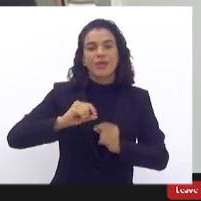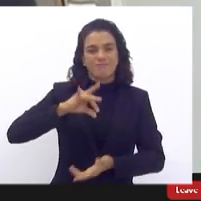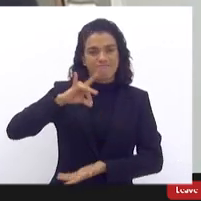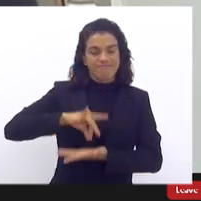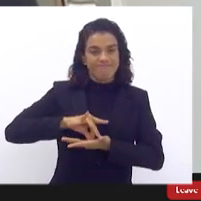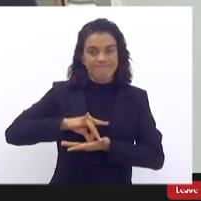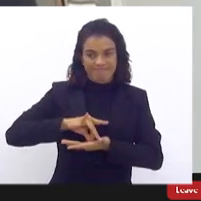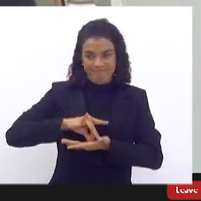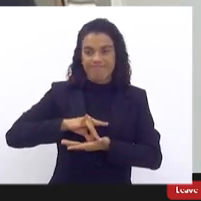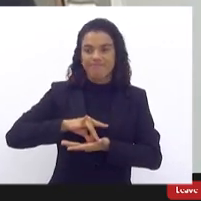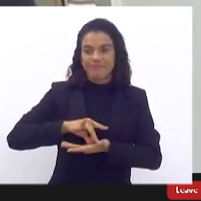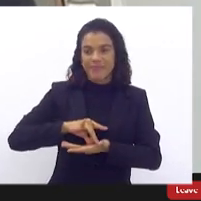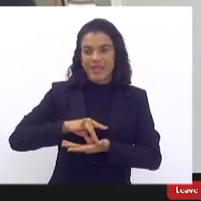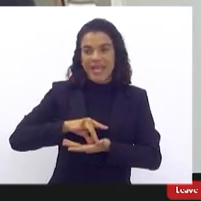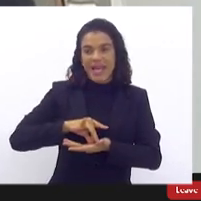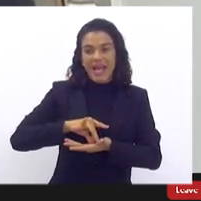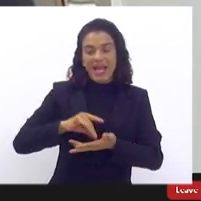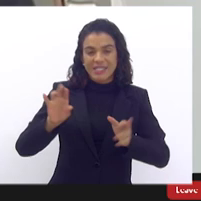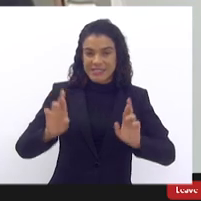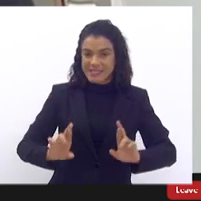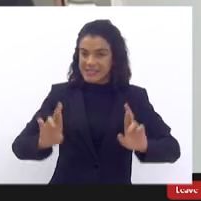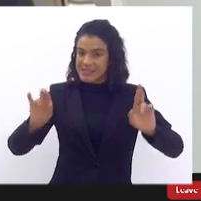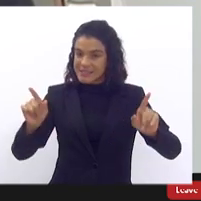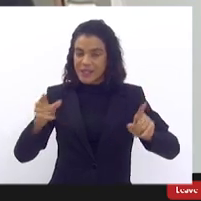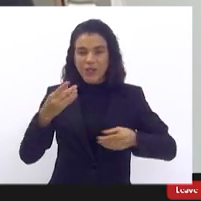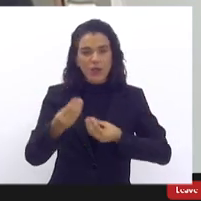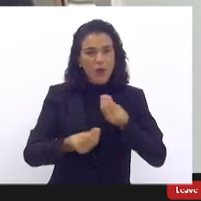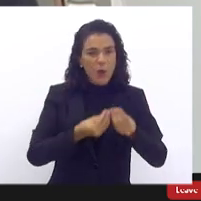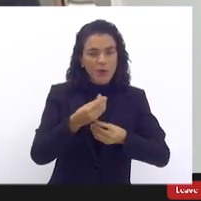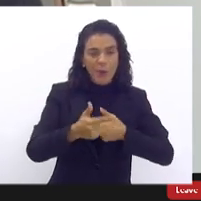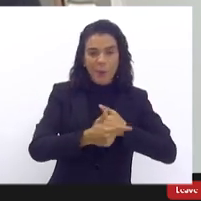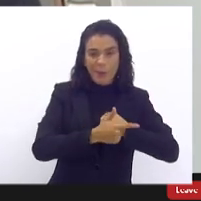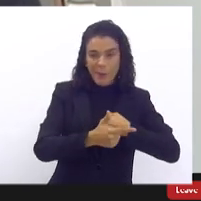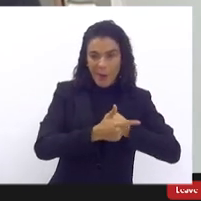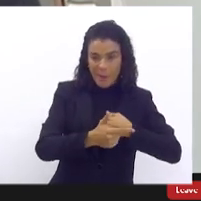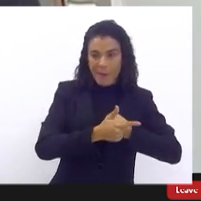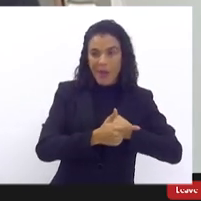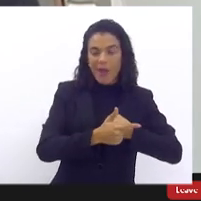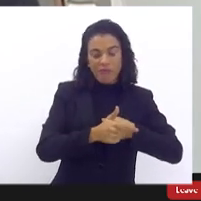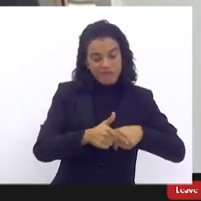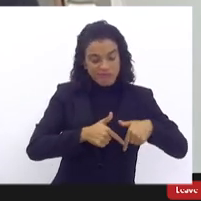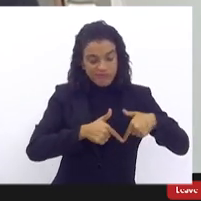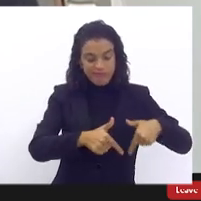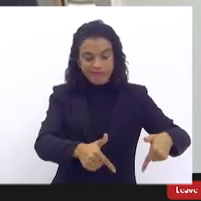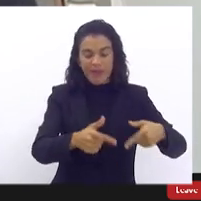né, essa diferença e como ela está tendo um papel nessas formas